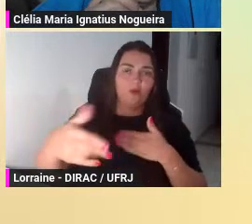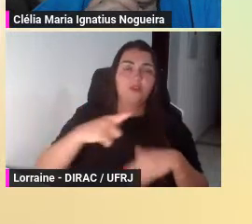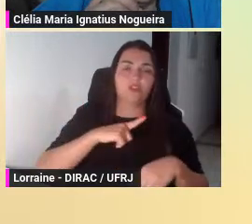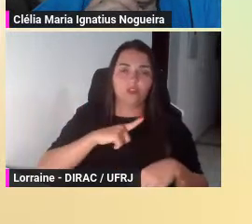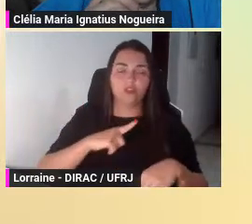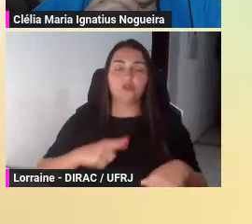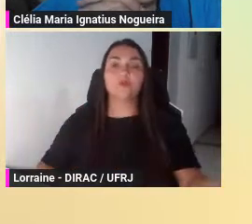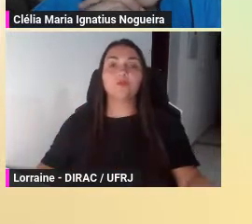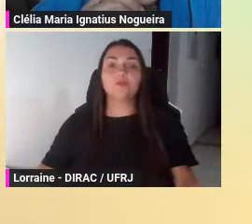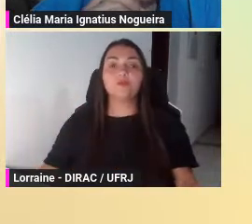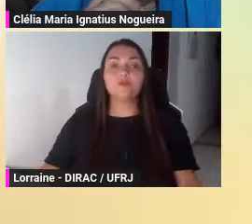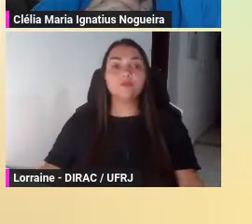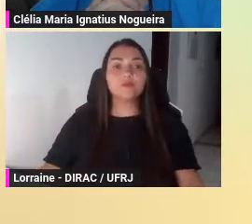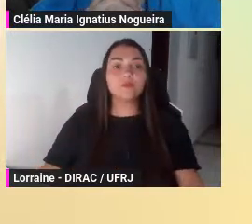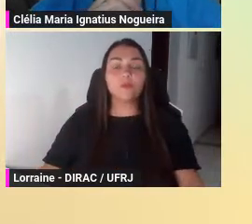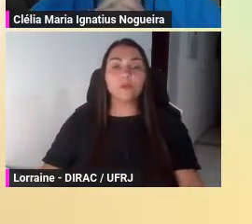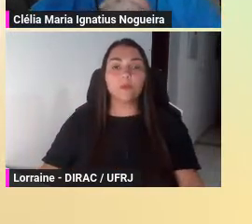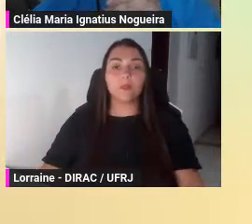favor.